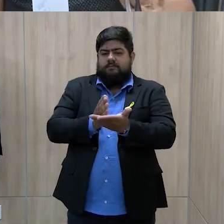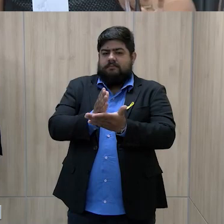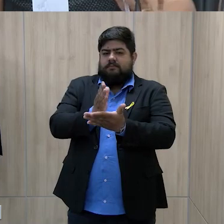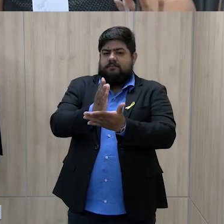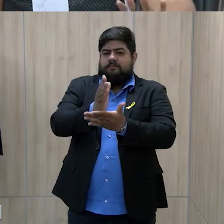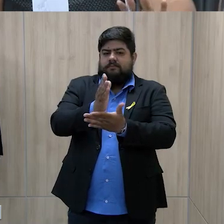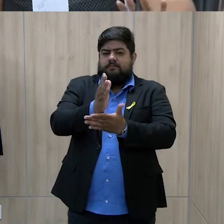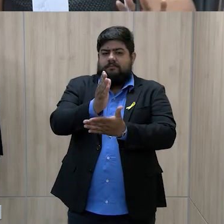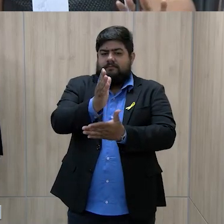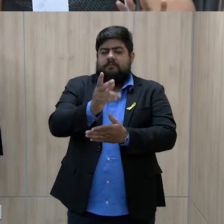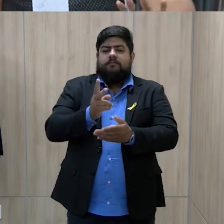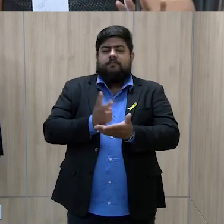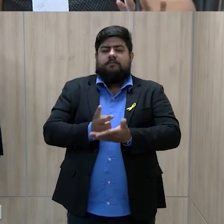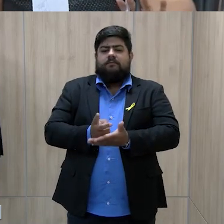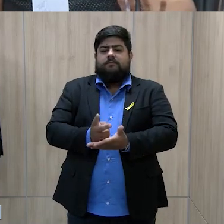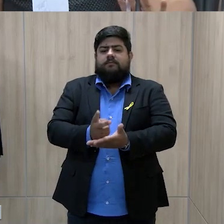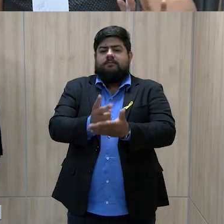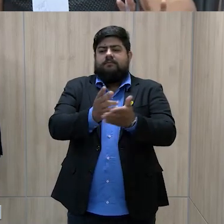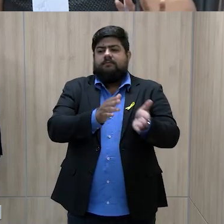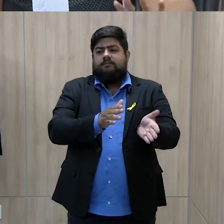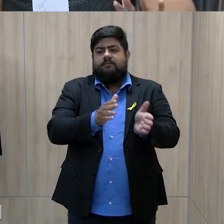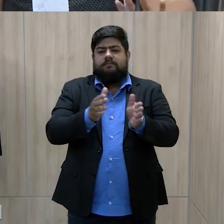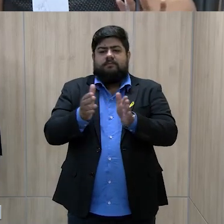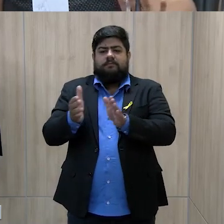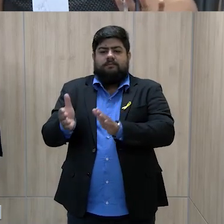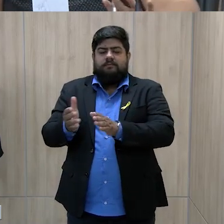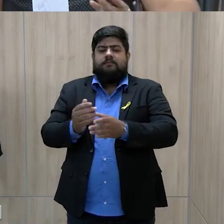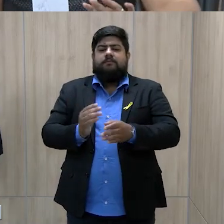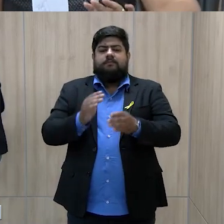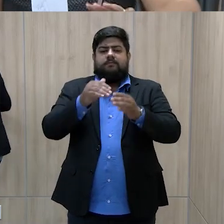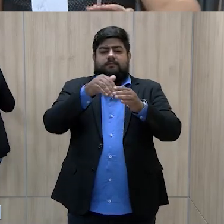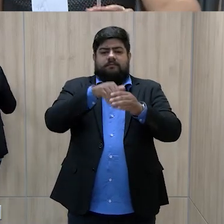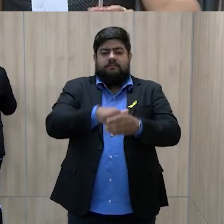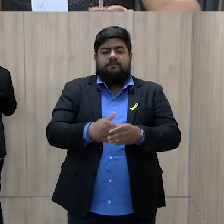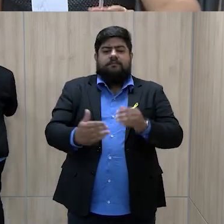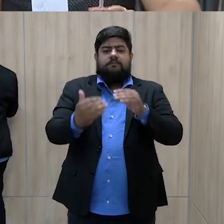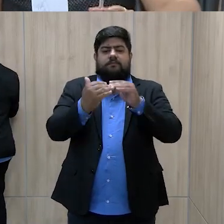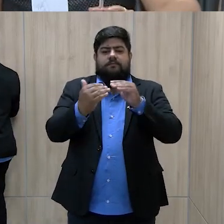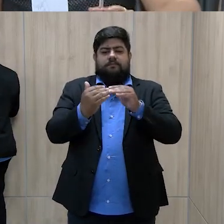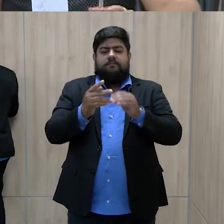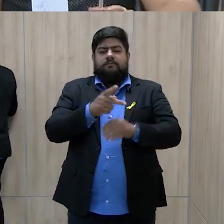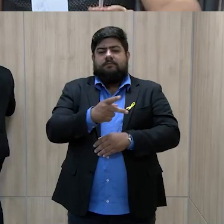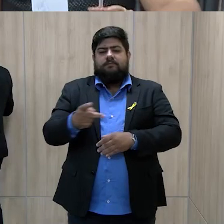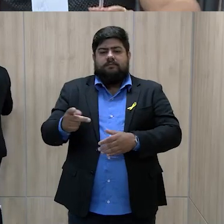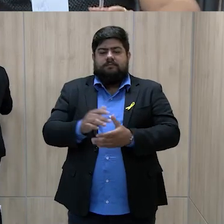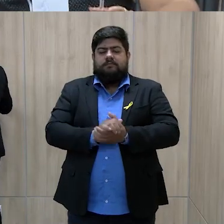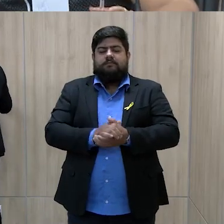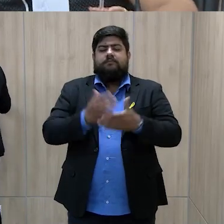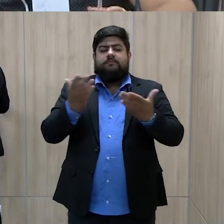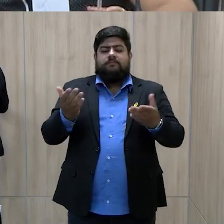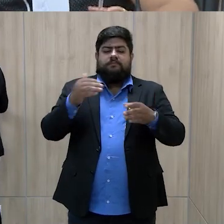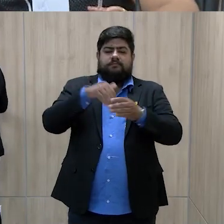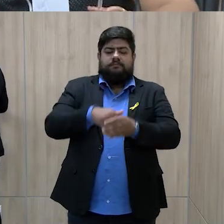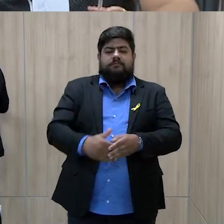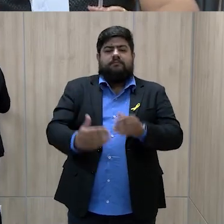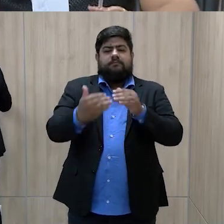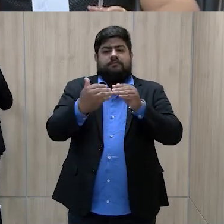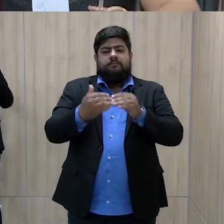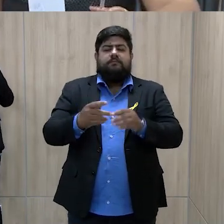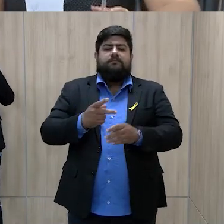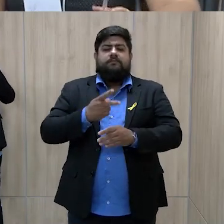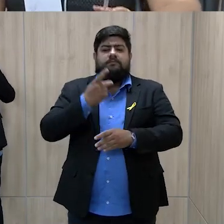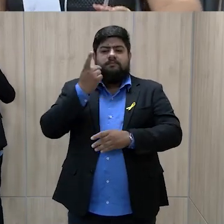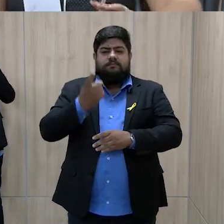é pela aprovação e prosseguimento da matéria o voto favorável senhor presidente com o voto